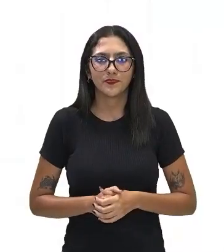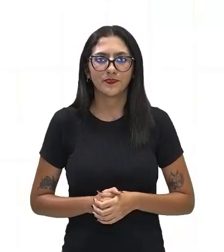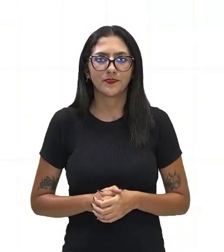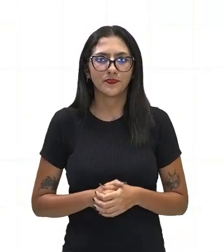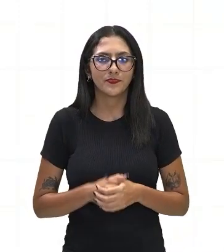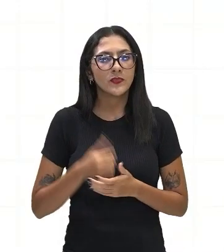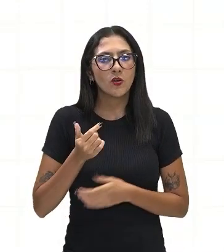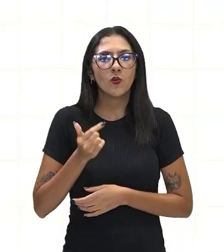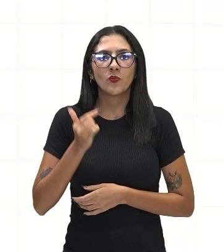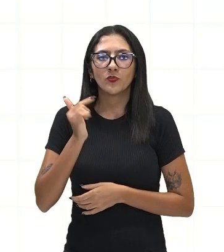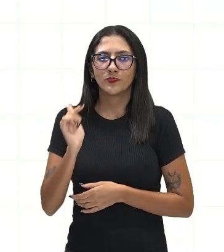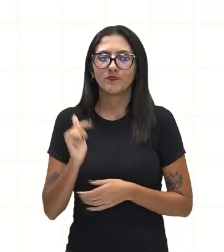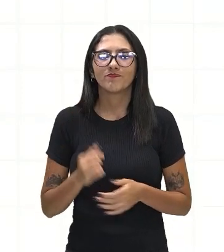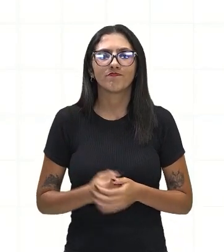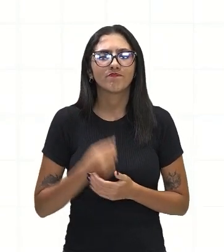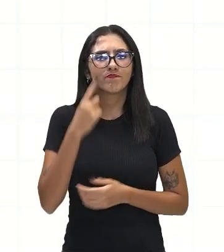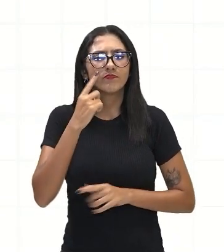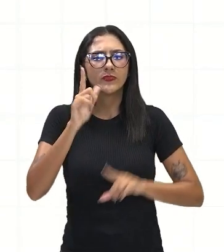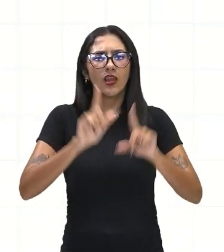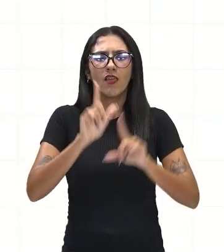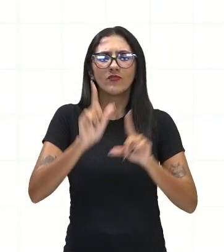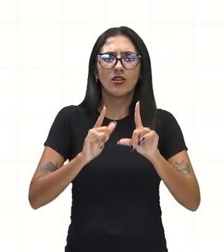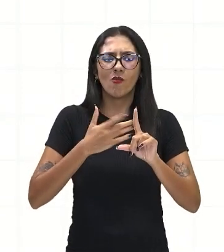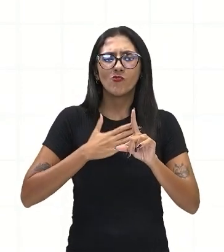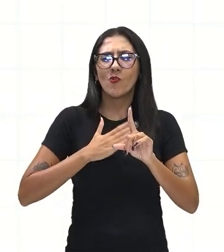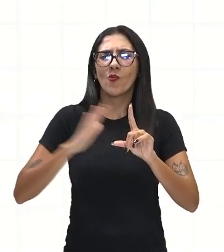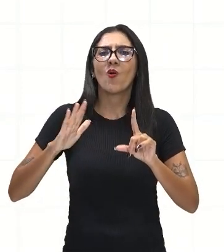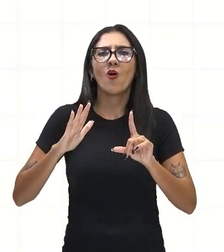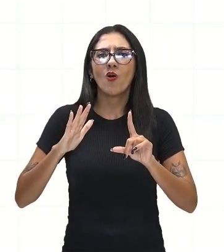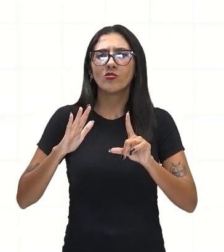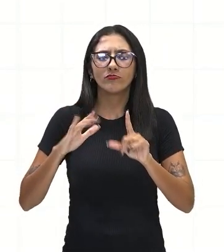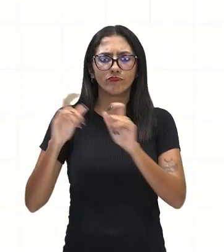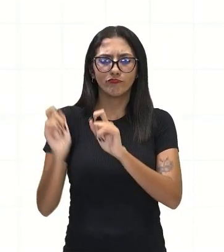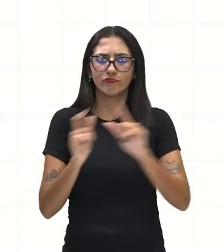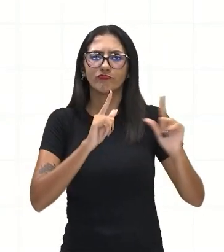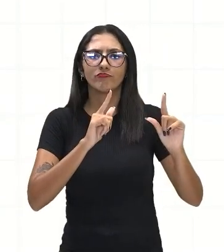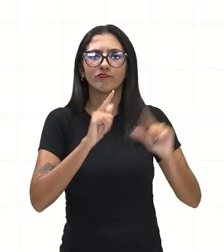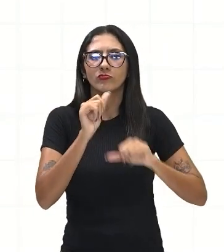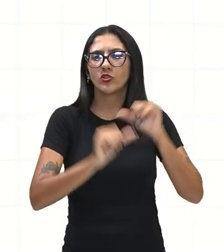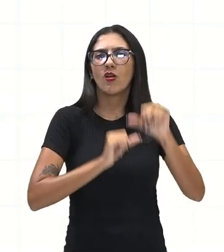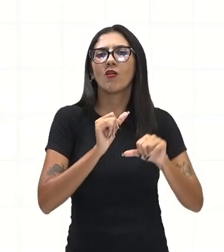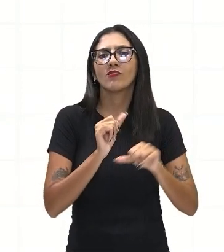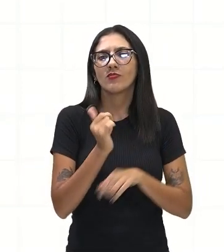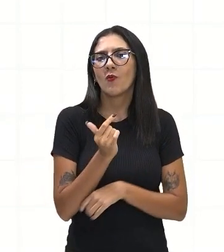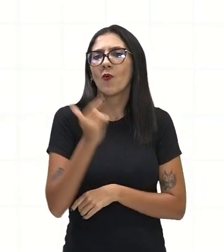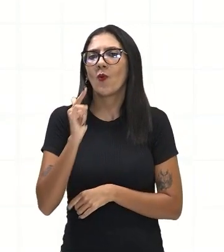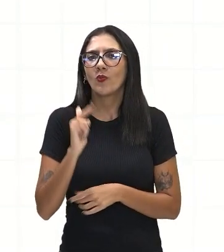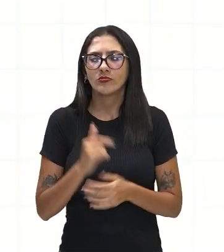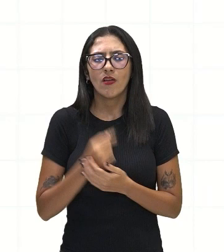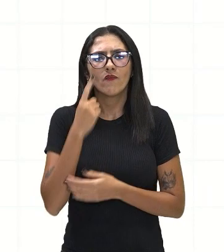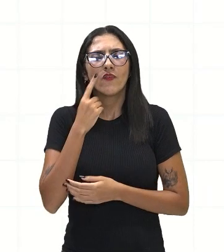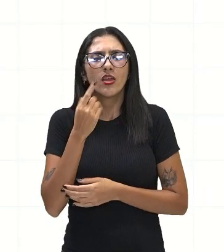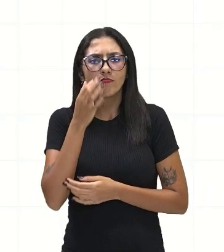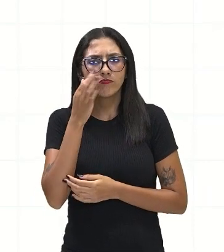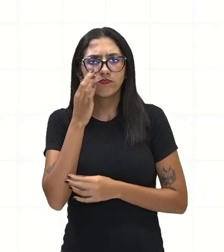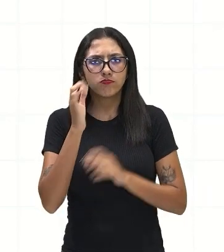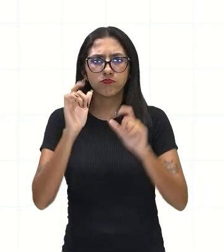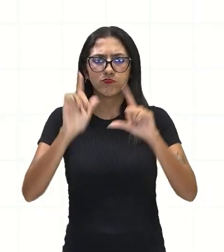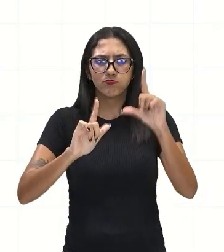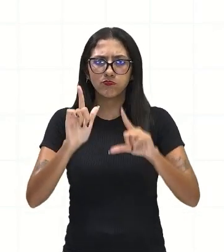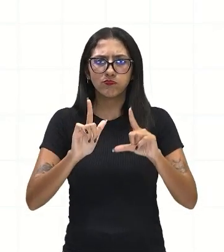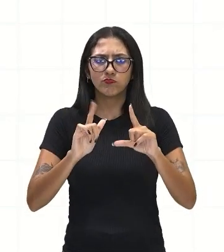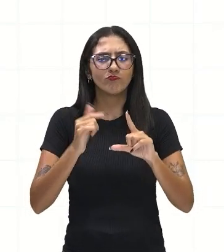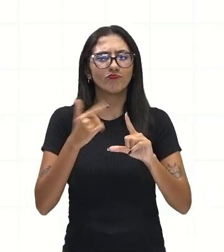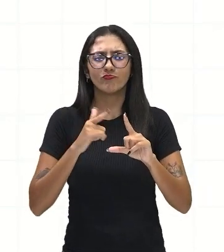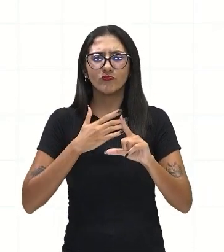Seguindo. Estou num canal, mas não gosto? Zap, mudo para outro. Não gosto de novo? Zap, mudo